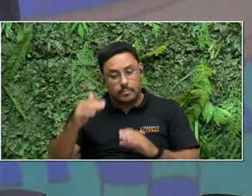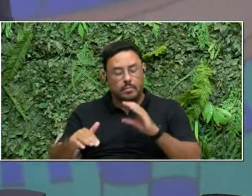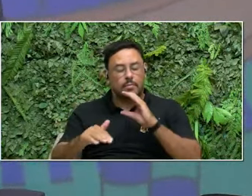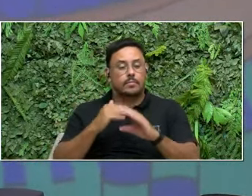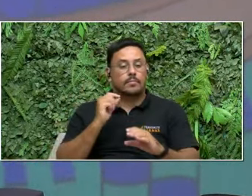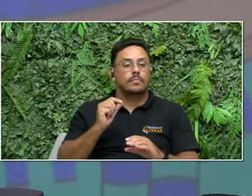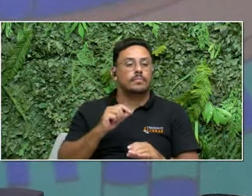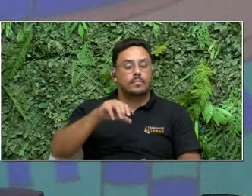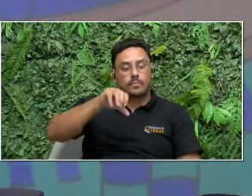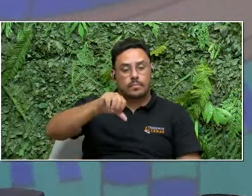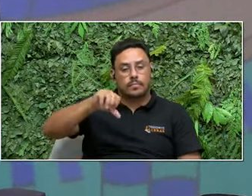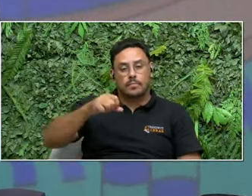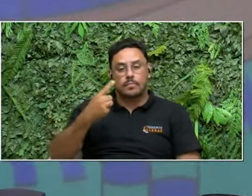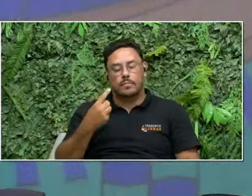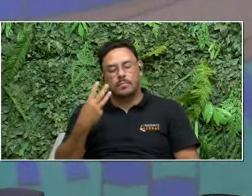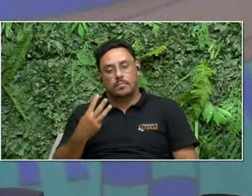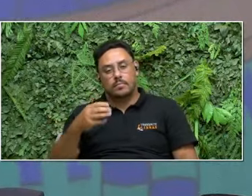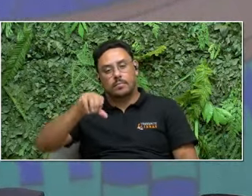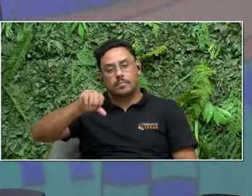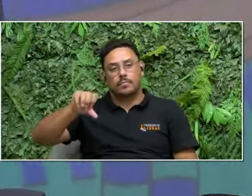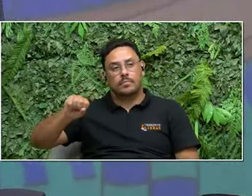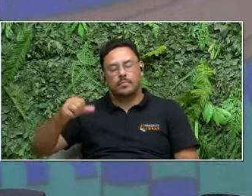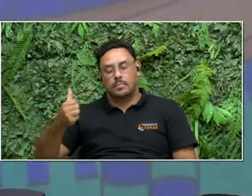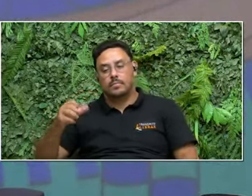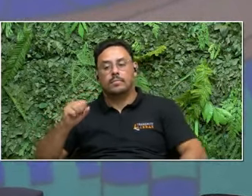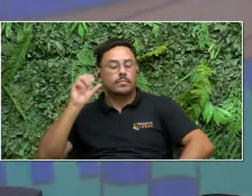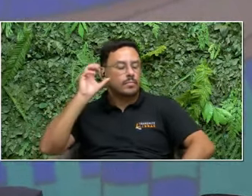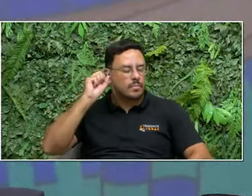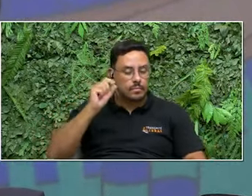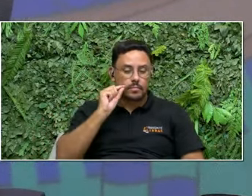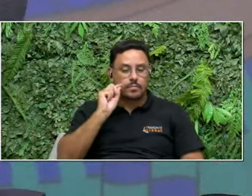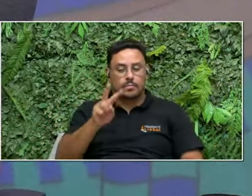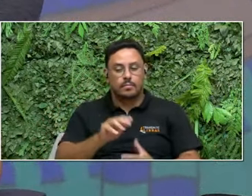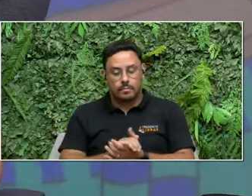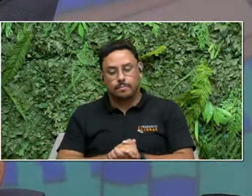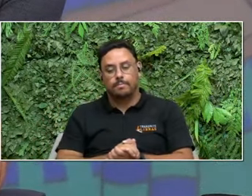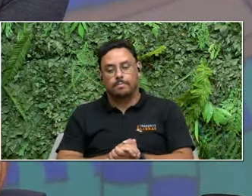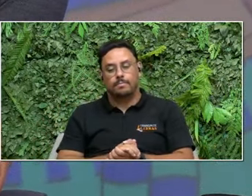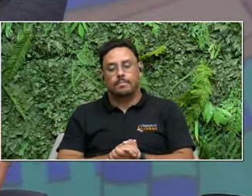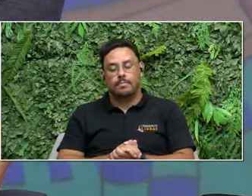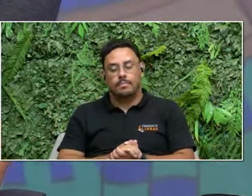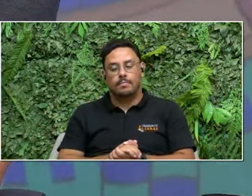udos 9368 a gente vai escutar Rod